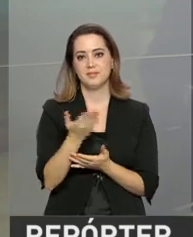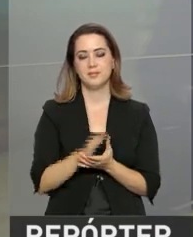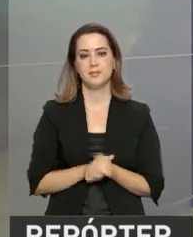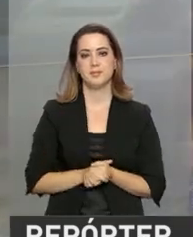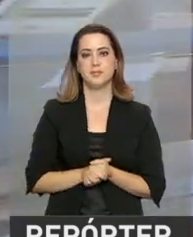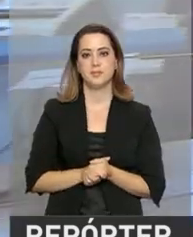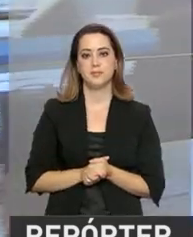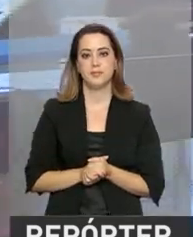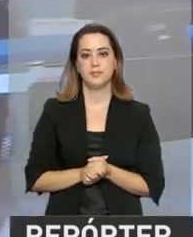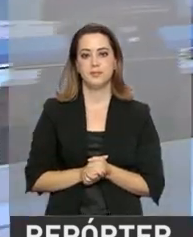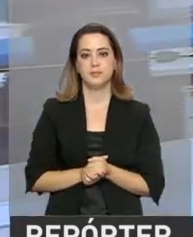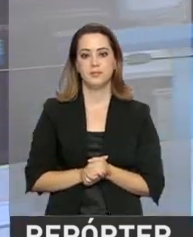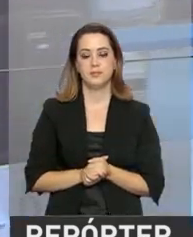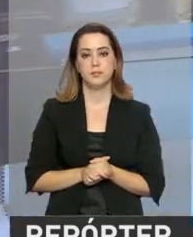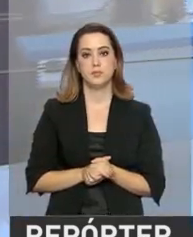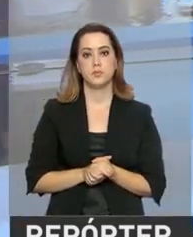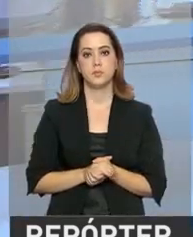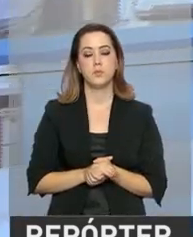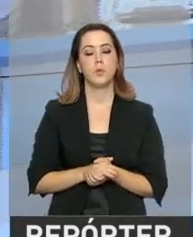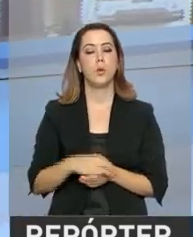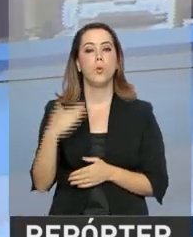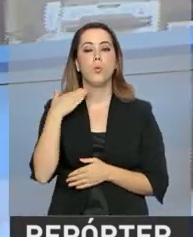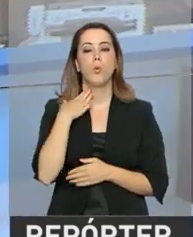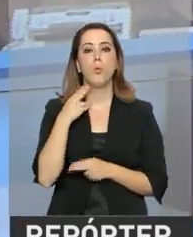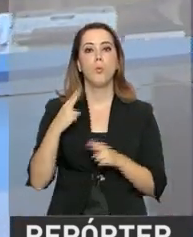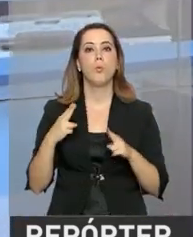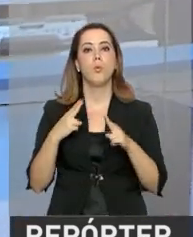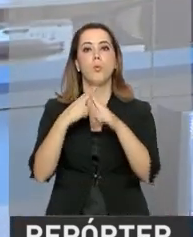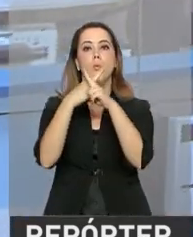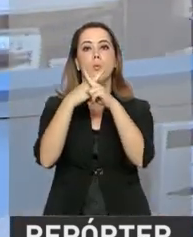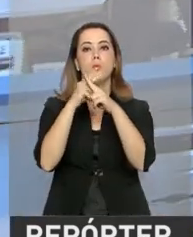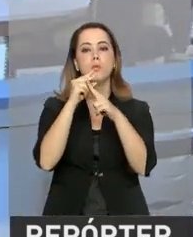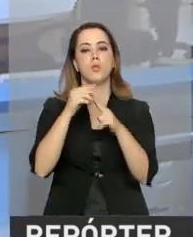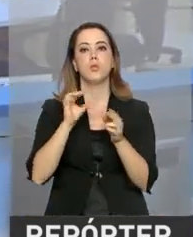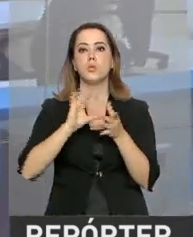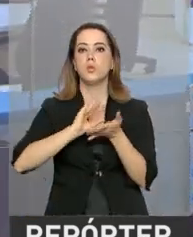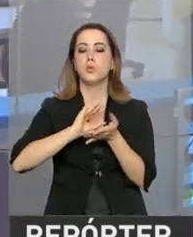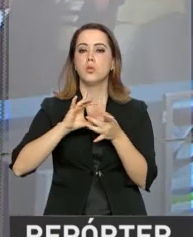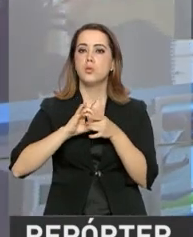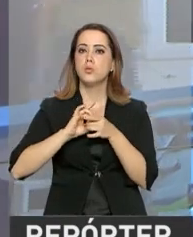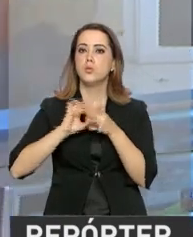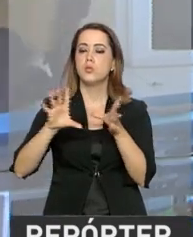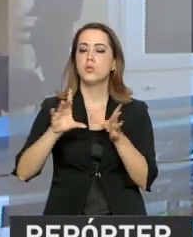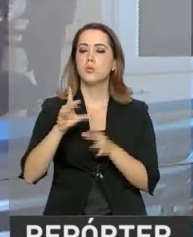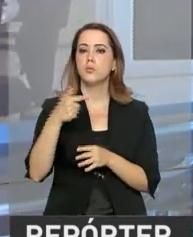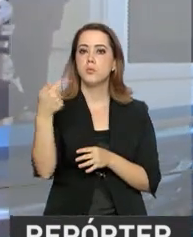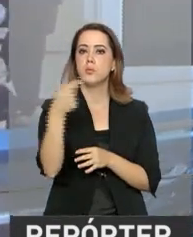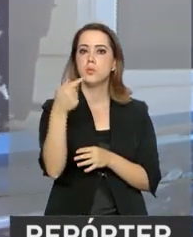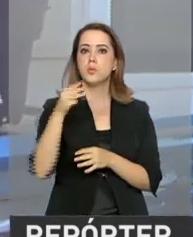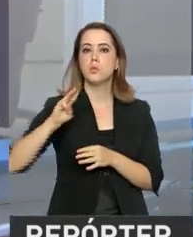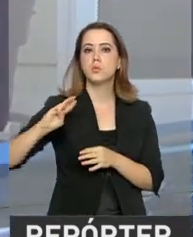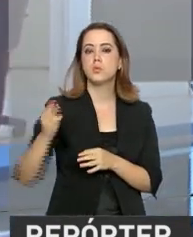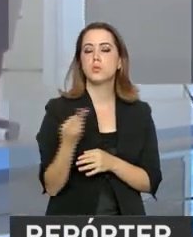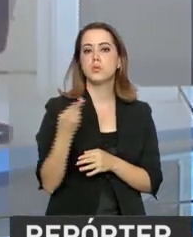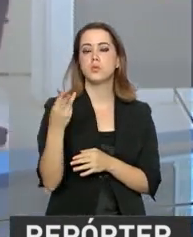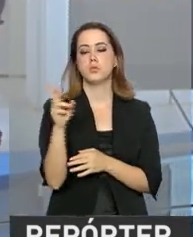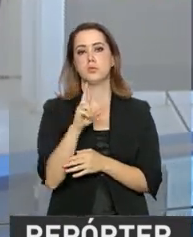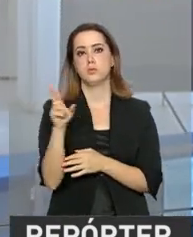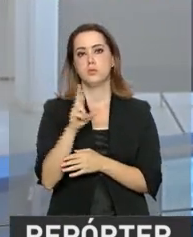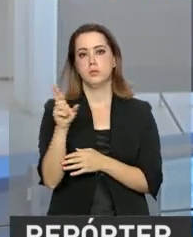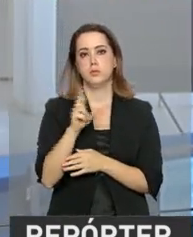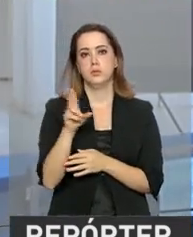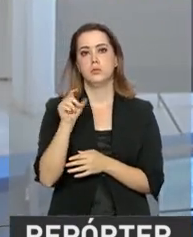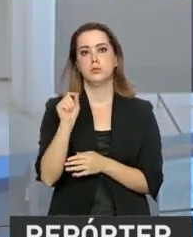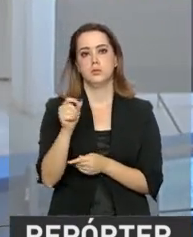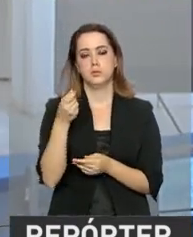vivo. A Caixa Econômica Federal liberou 7 bilhões de reais para financiamento de material de construção. Vamos